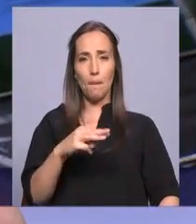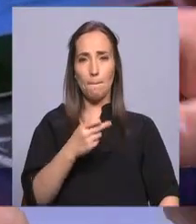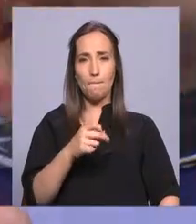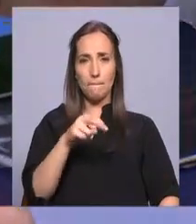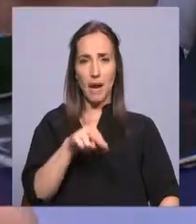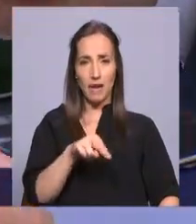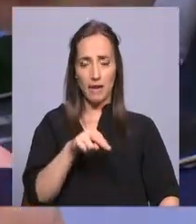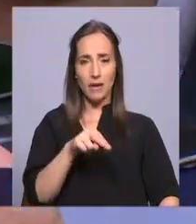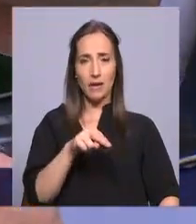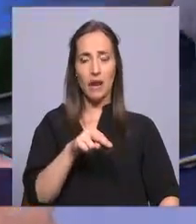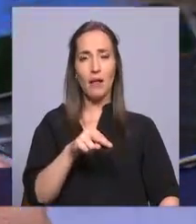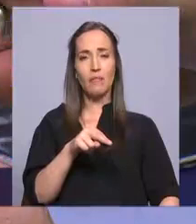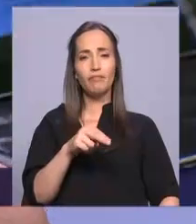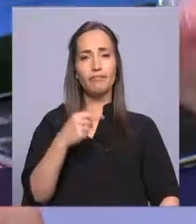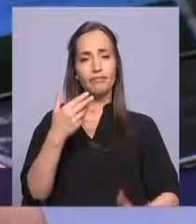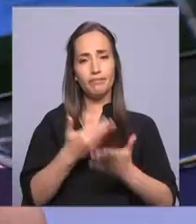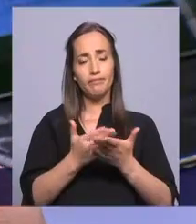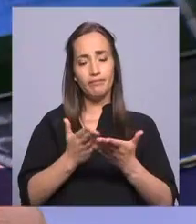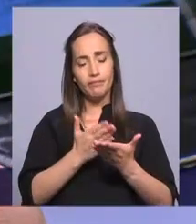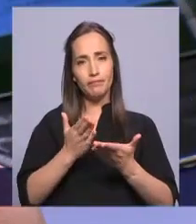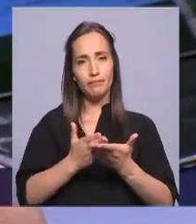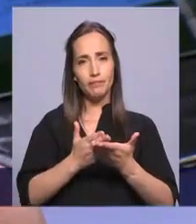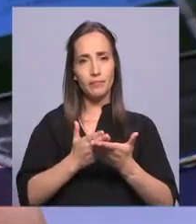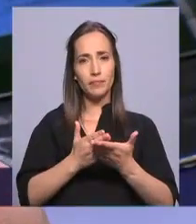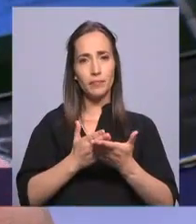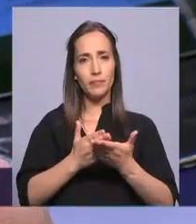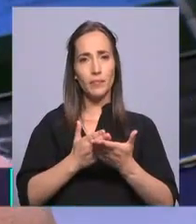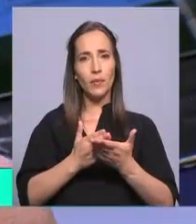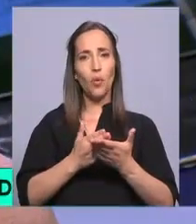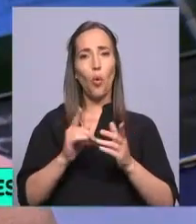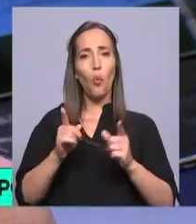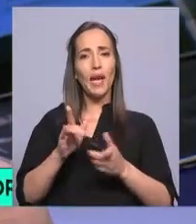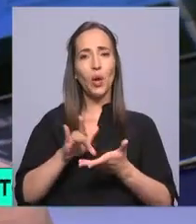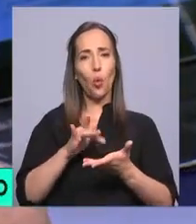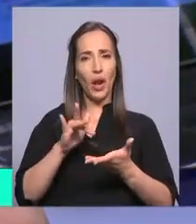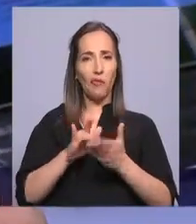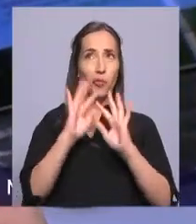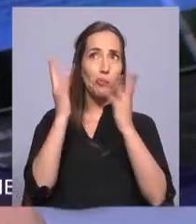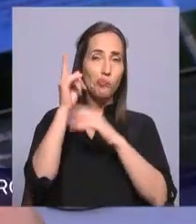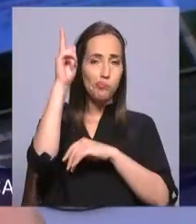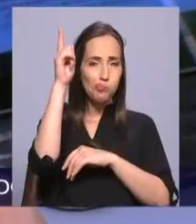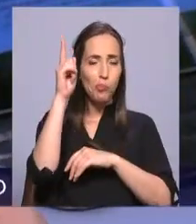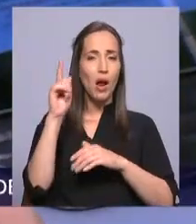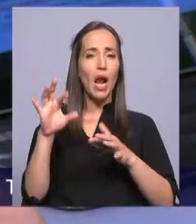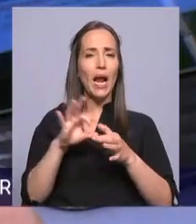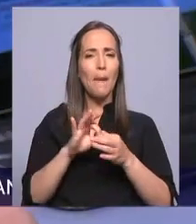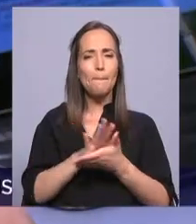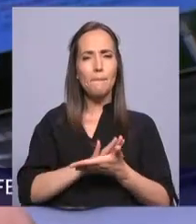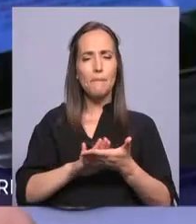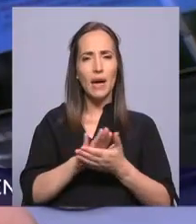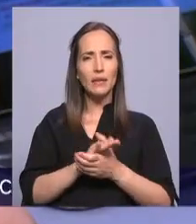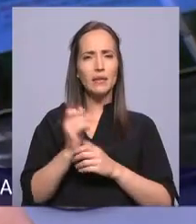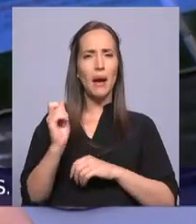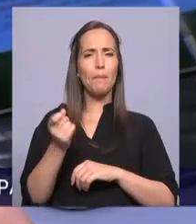cosmólogo, leva-nos aqui pela gradiva ao pequeno livro da cosmologia, leva-nos à radiação cósmica de fundo, à primeira luz